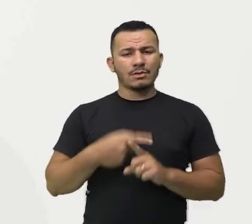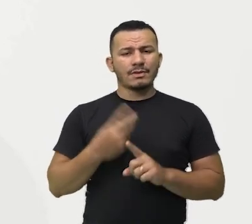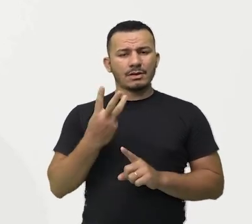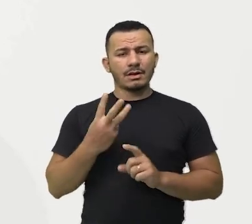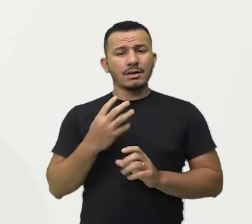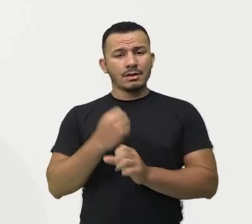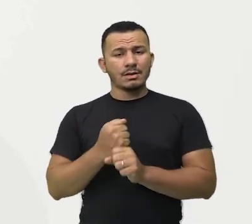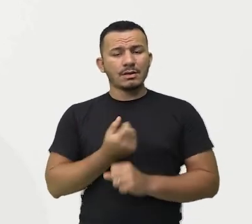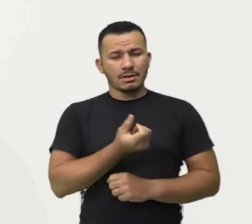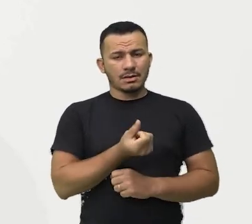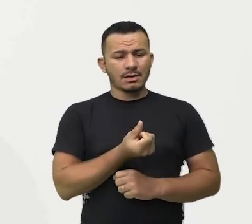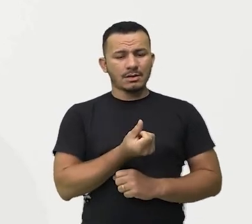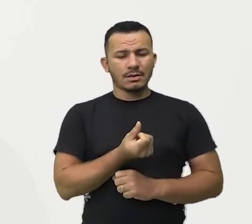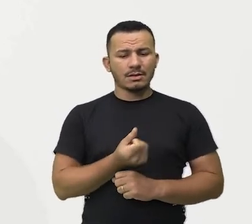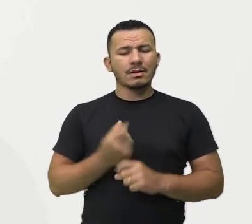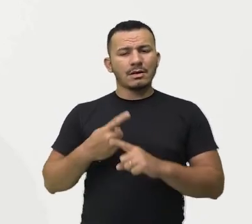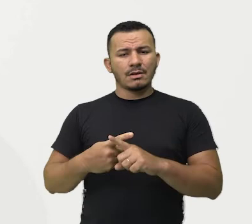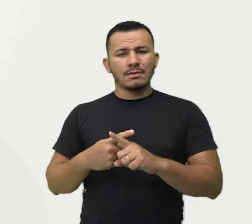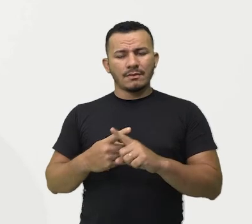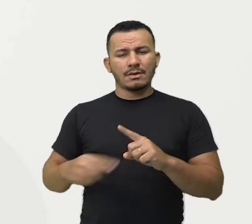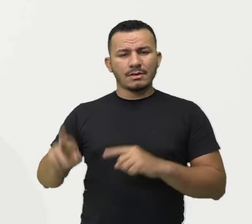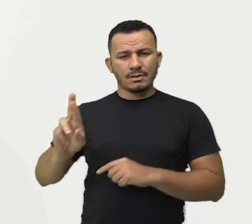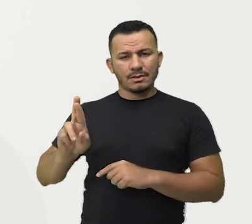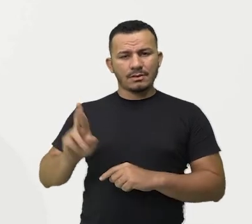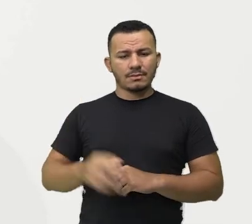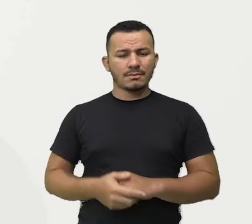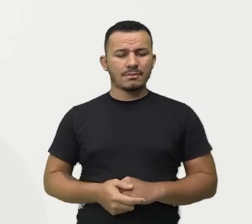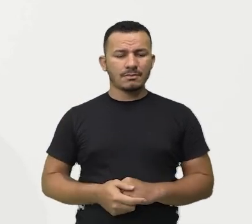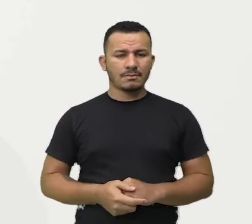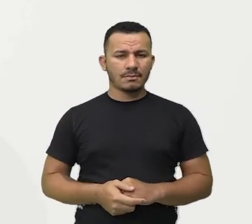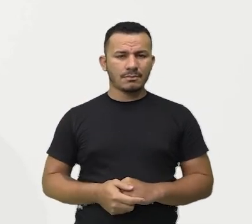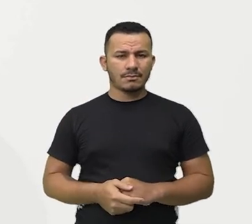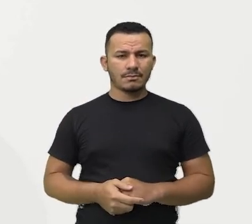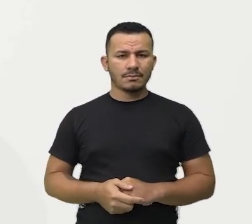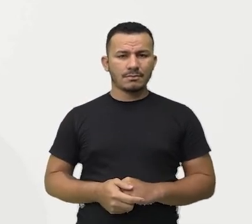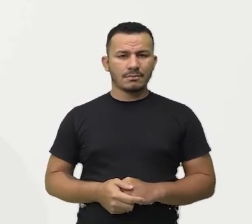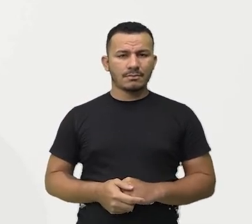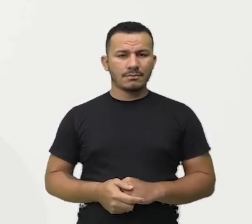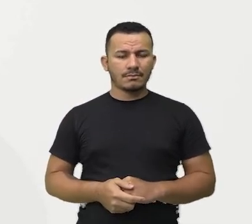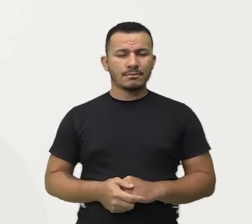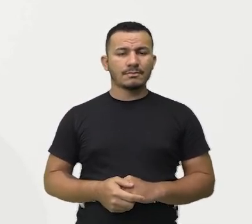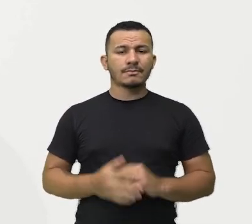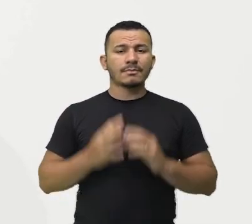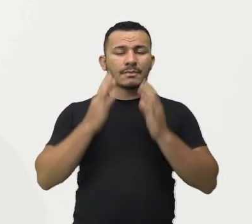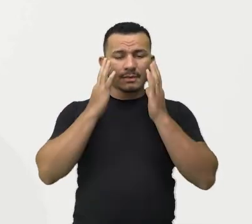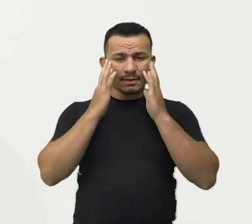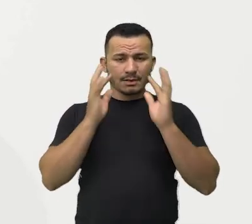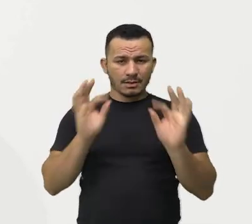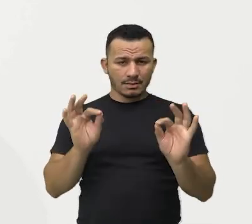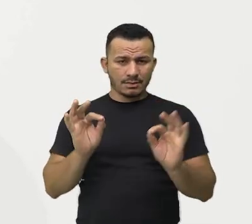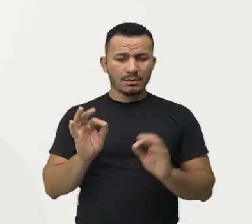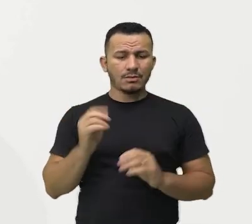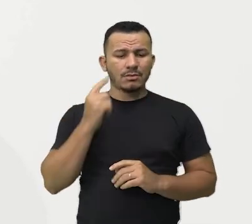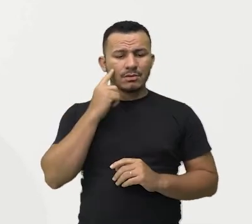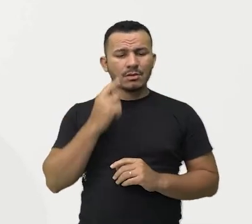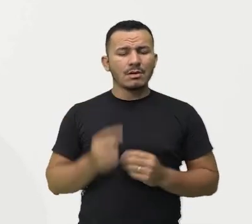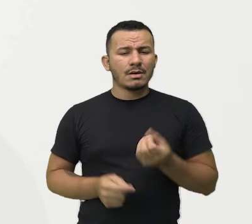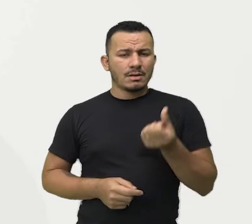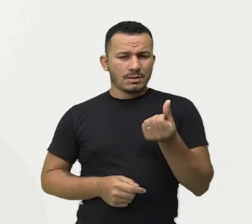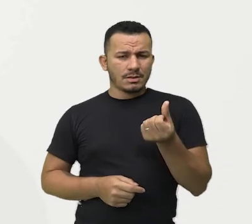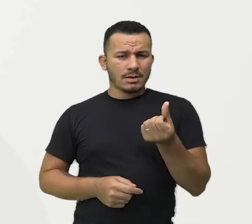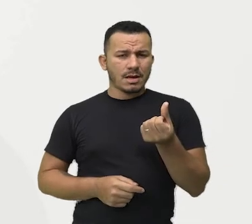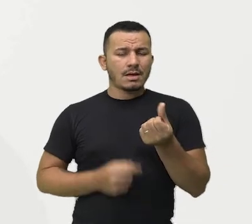é igual a 2 vezes 3, que é 6, que multiplica o raio. Aí, pessoal, fique esperto agora,